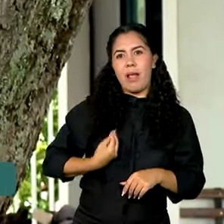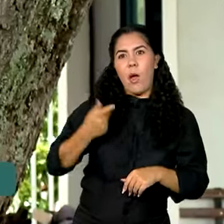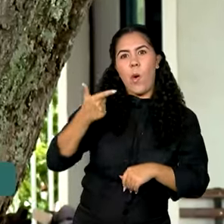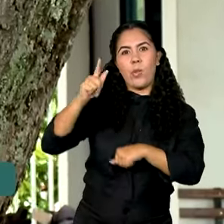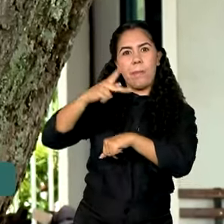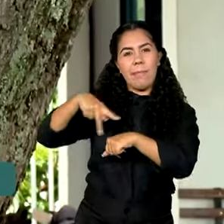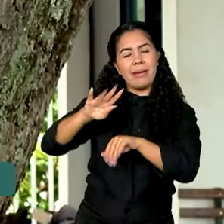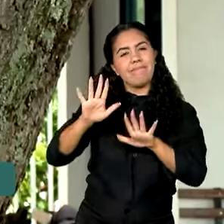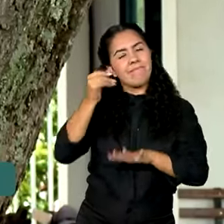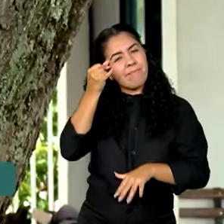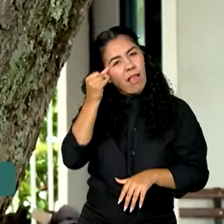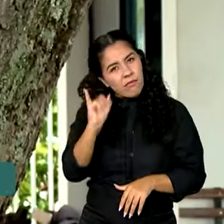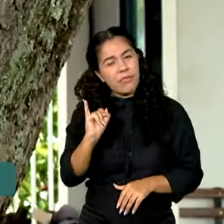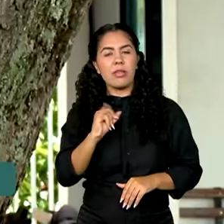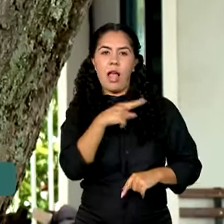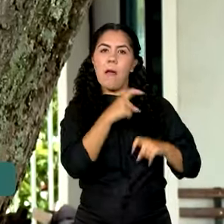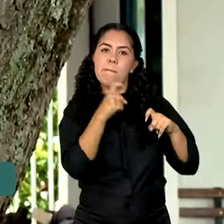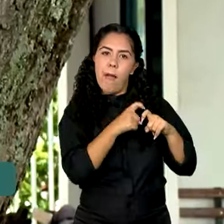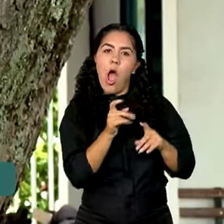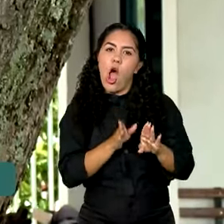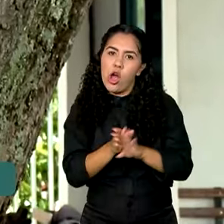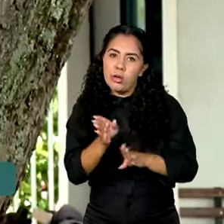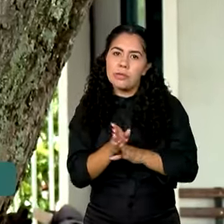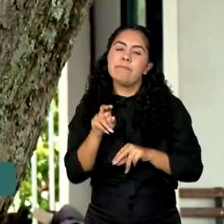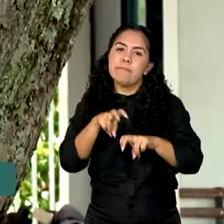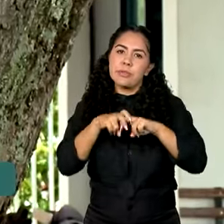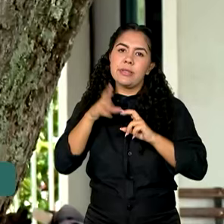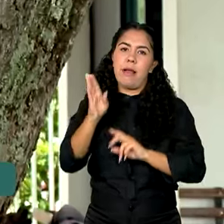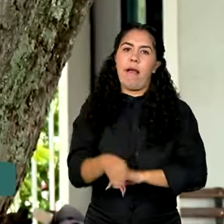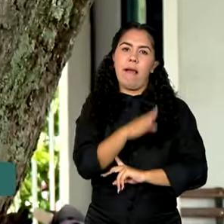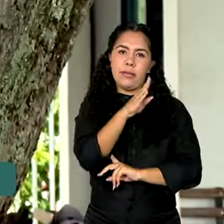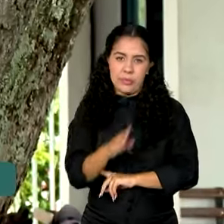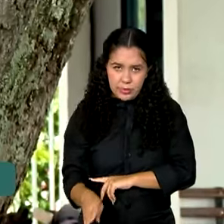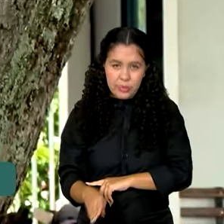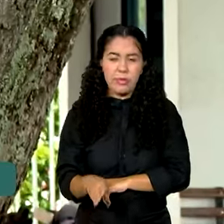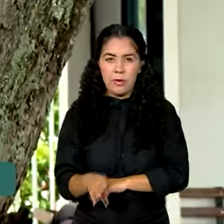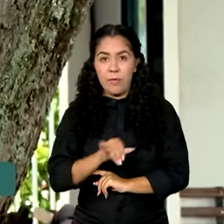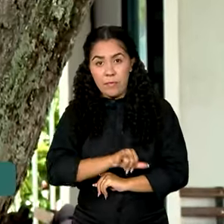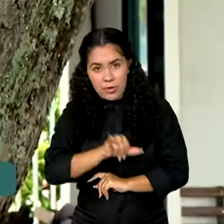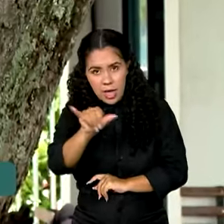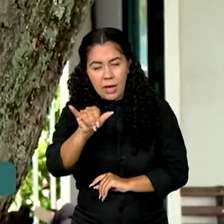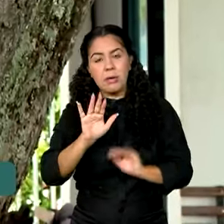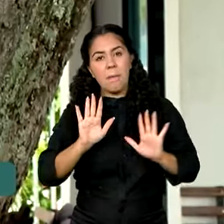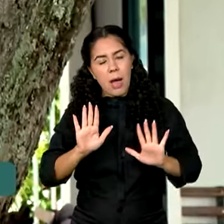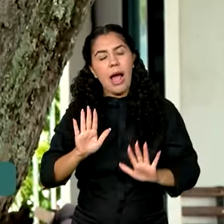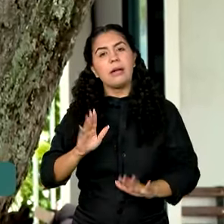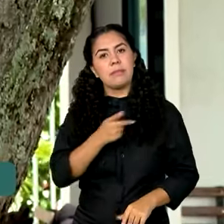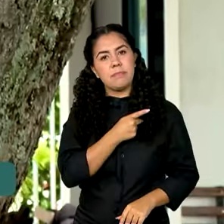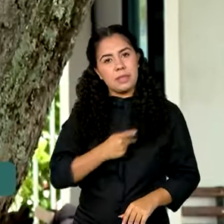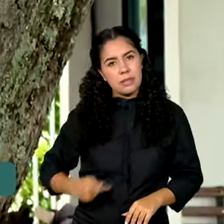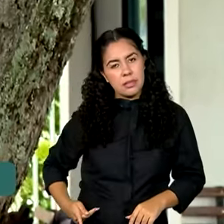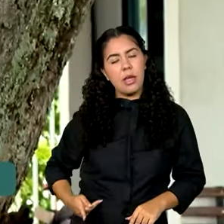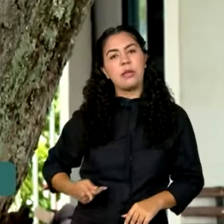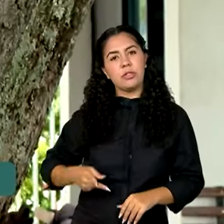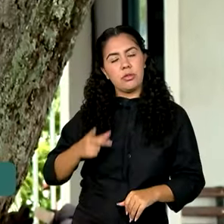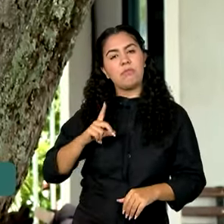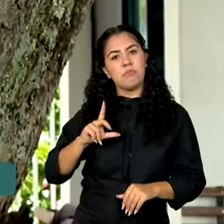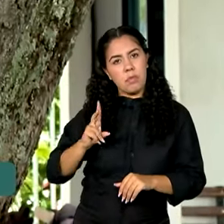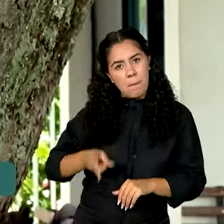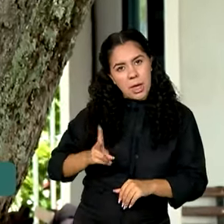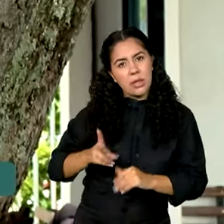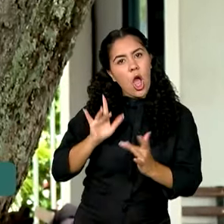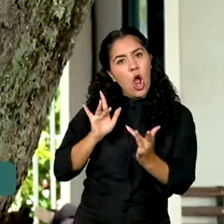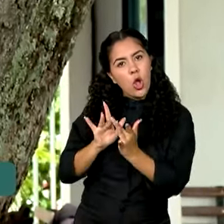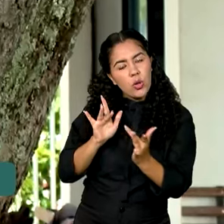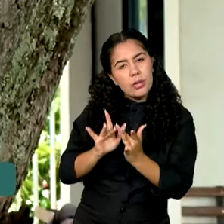isso, por orientação médica, foi cancelada a viagem. Mas o presidente mantém contato com o ministro Mauro